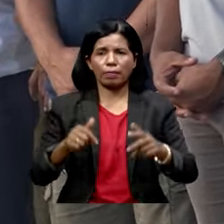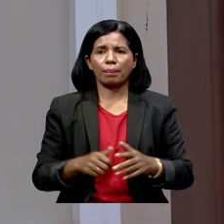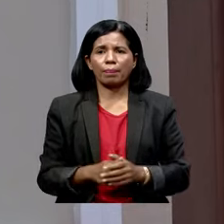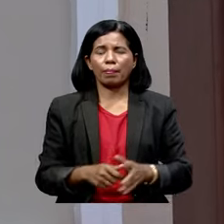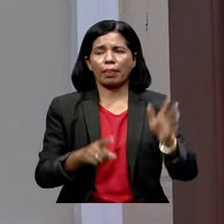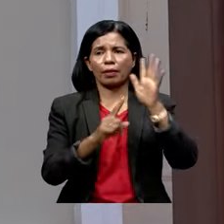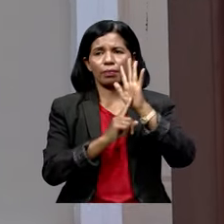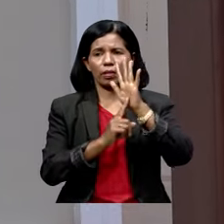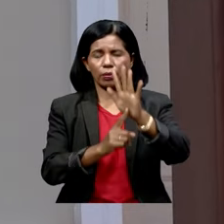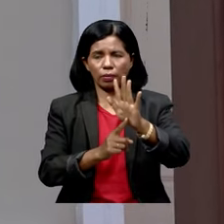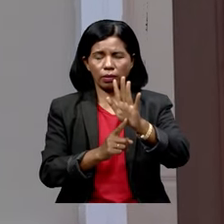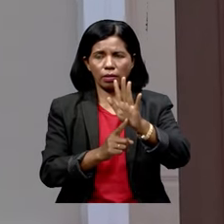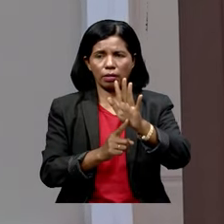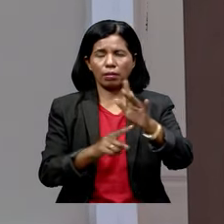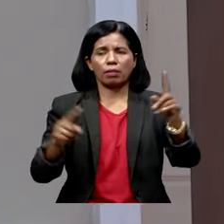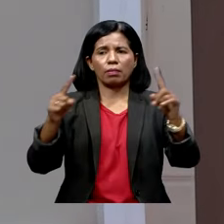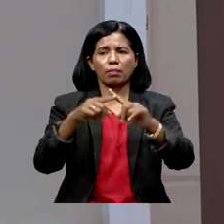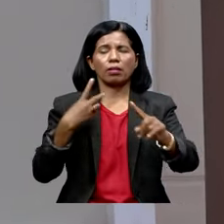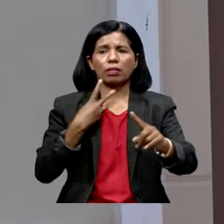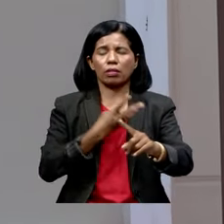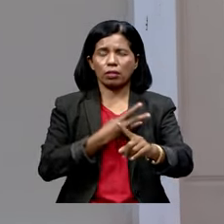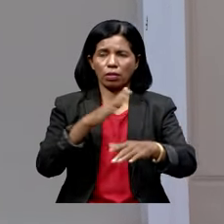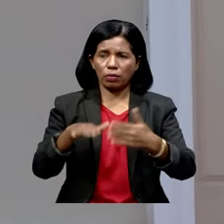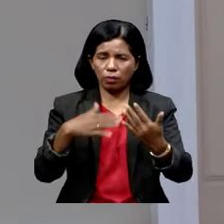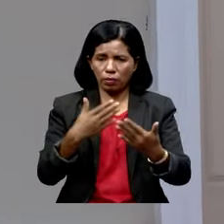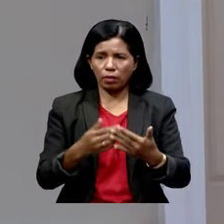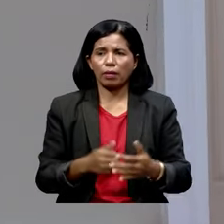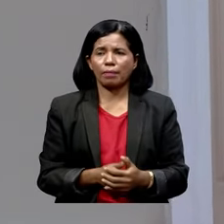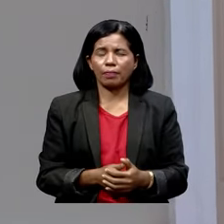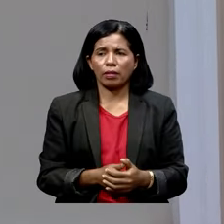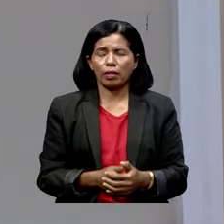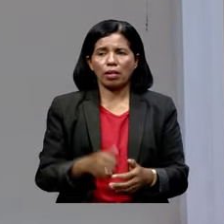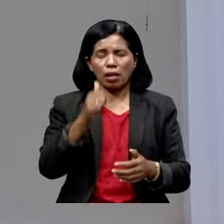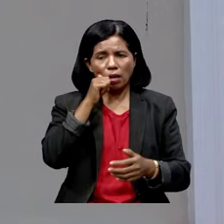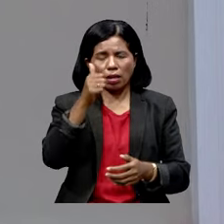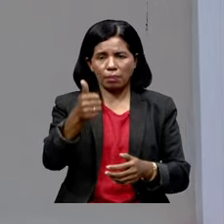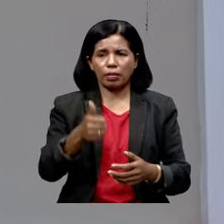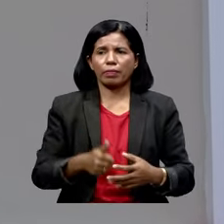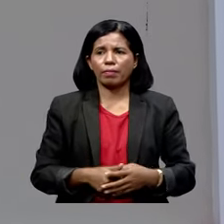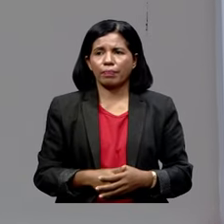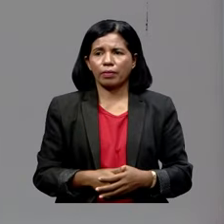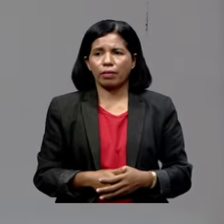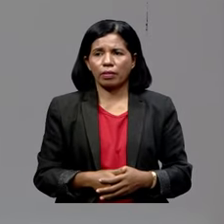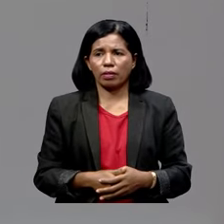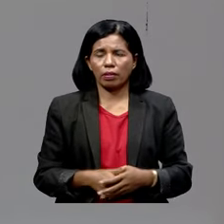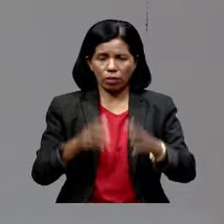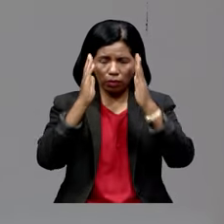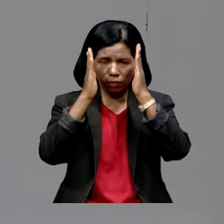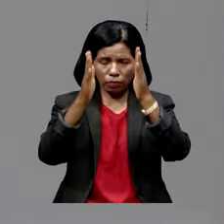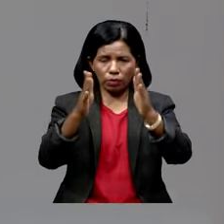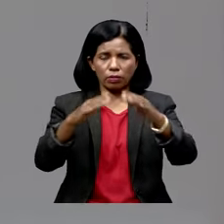ba kita hutu a partir de aban fokus servisu